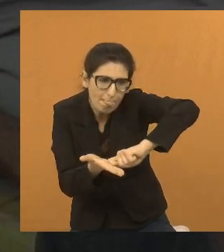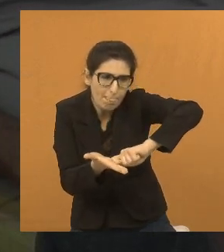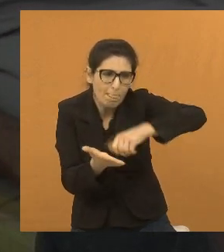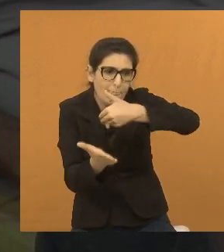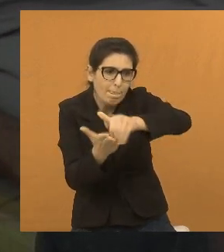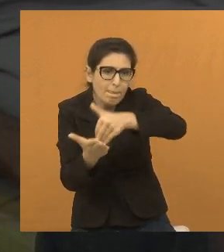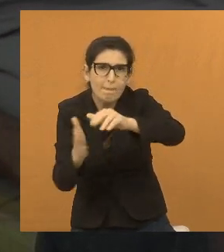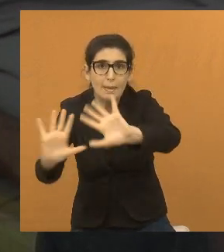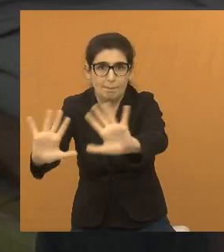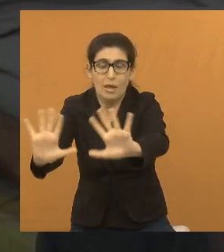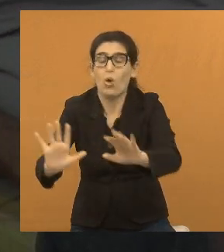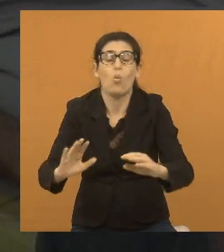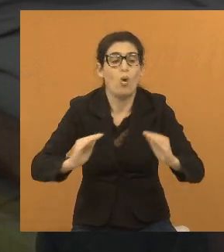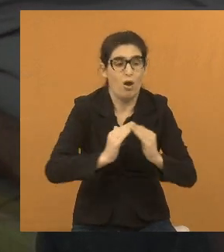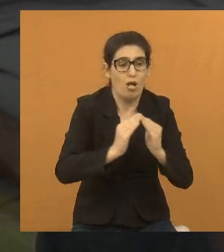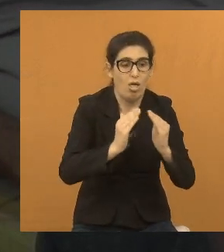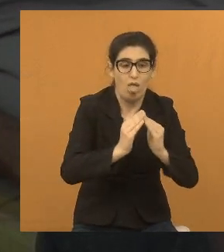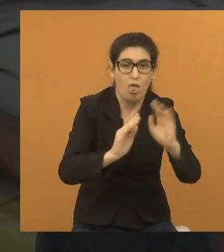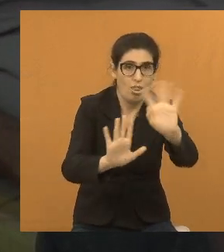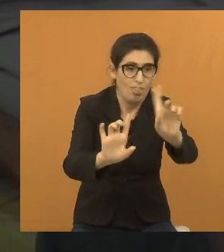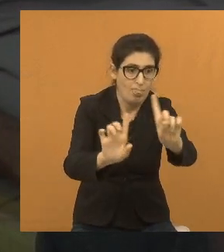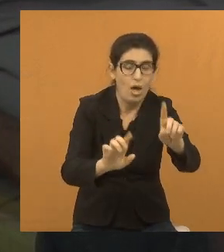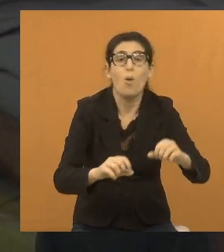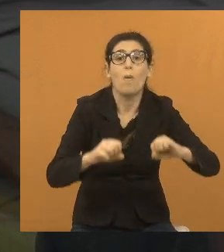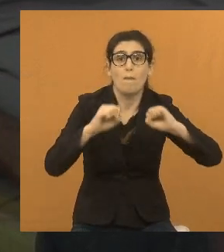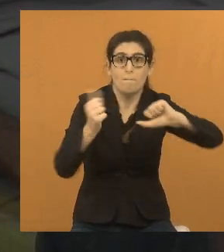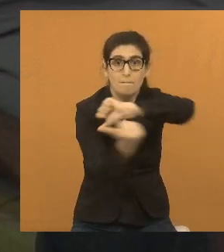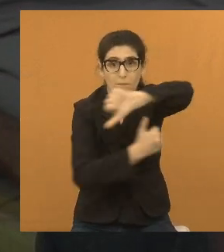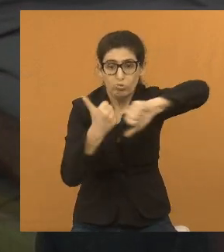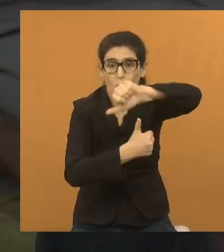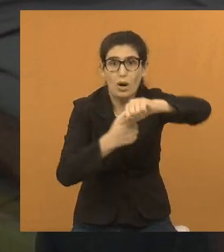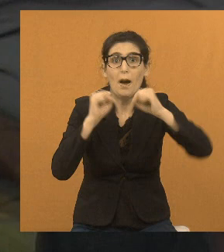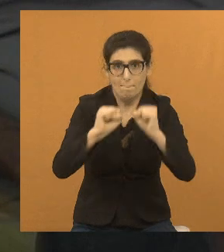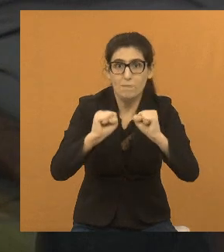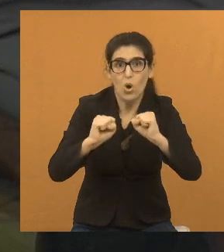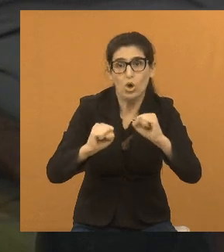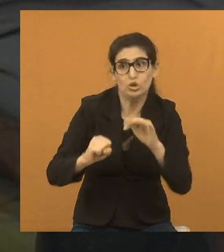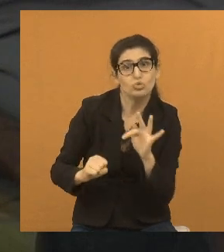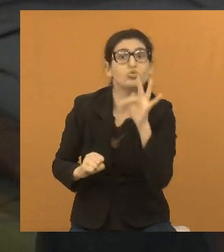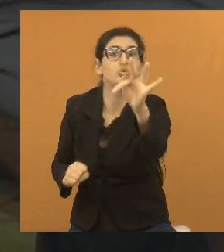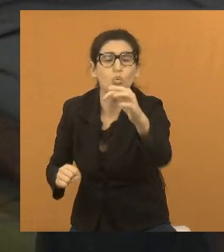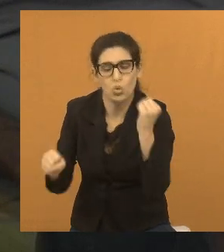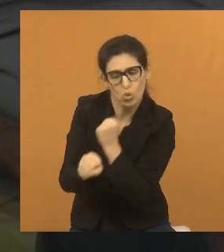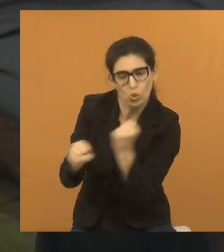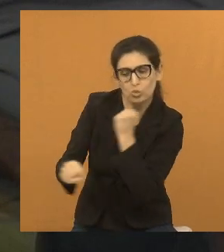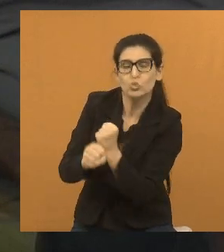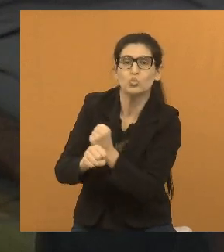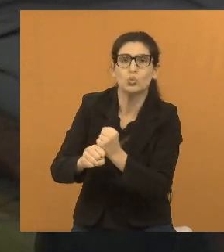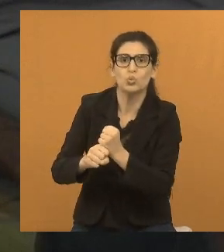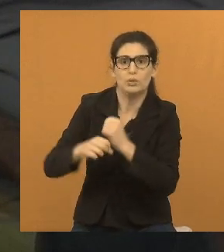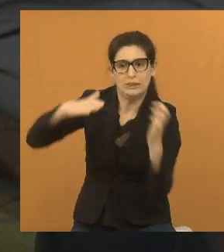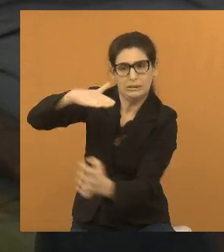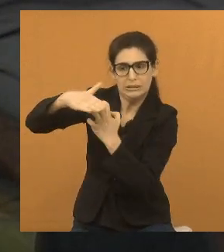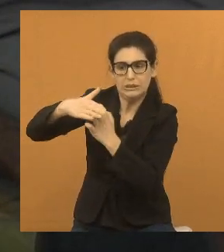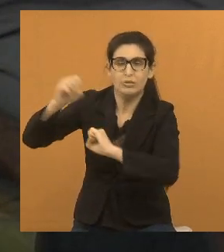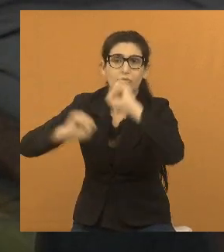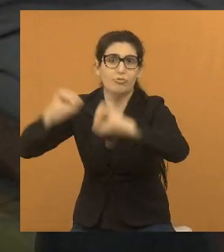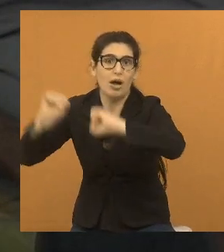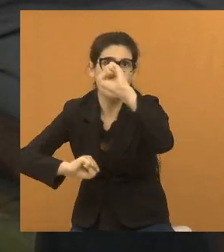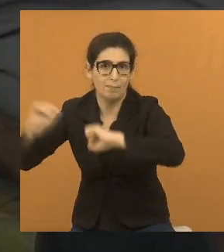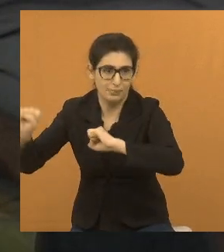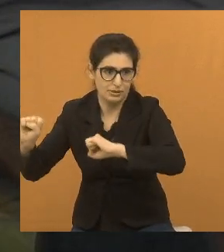ser mais residencial aí, pode construir indústria, comércio, o que for necessário para isso. Acontece que quando o loteamento